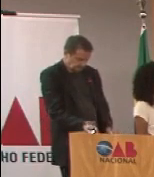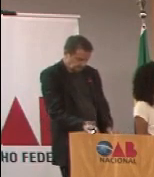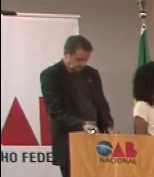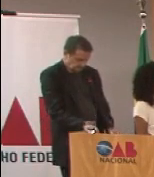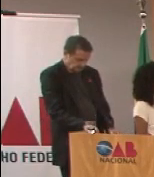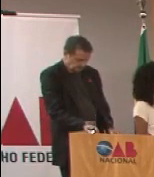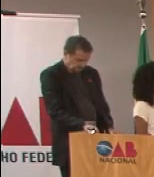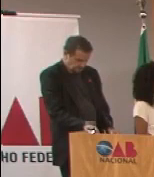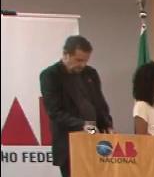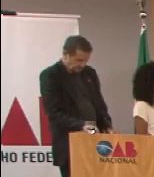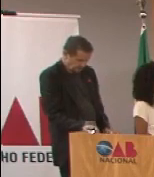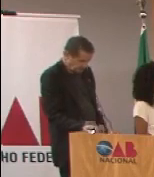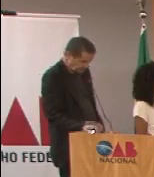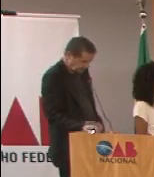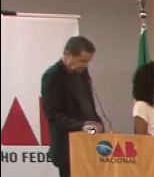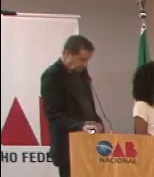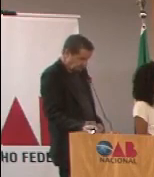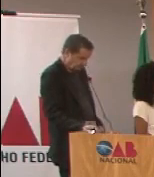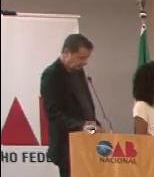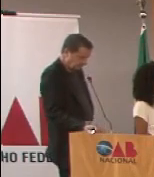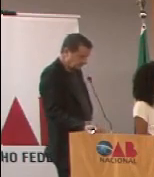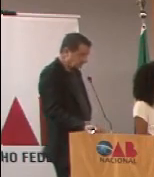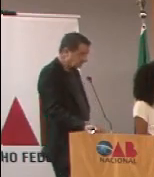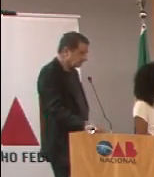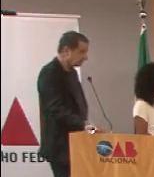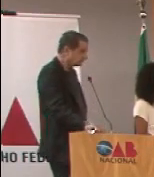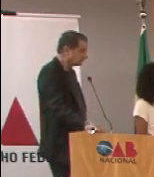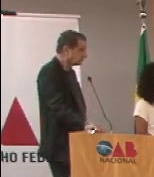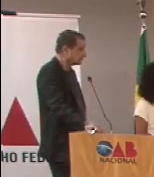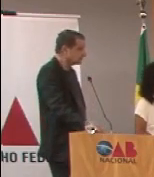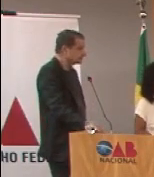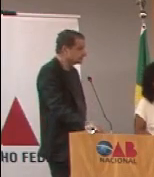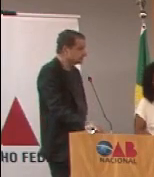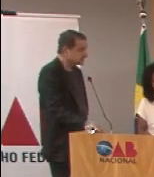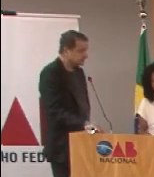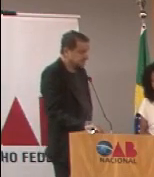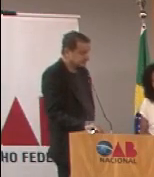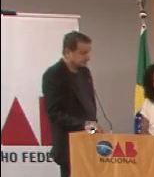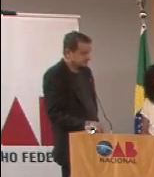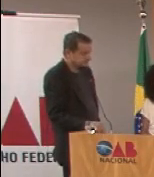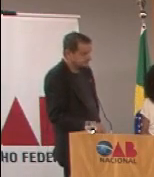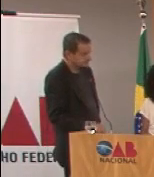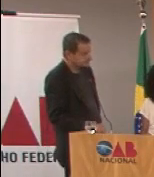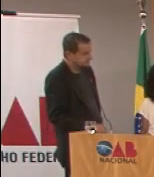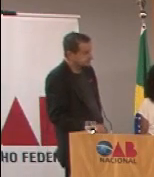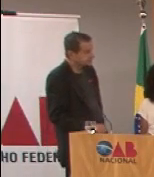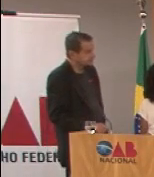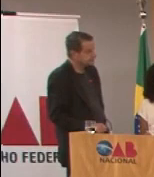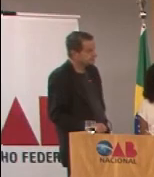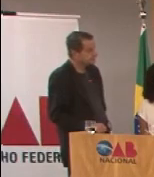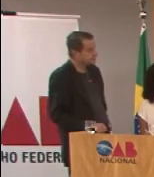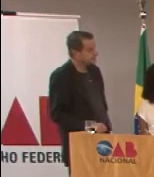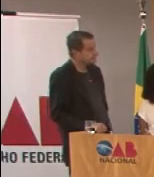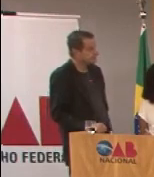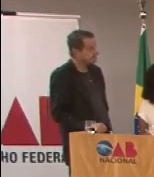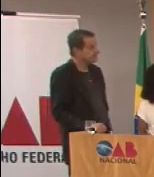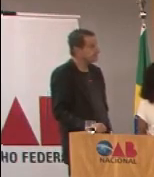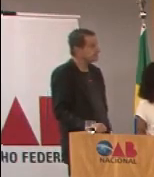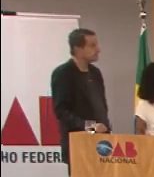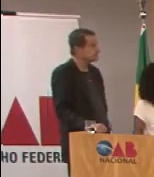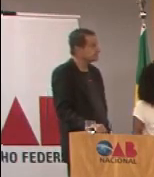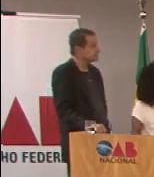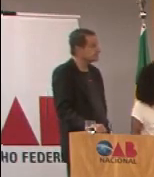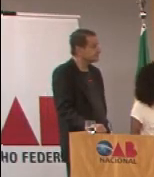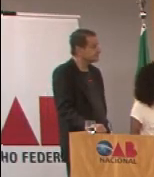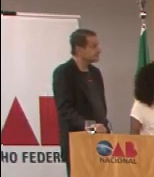na polissemia da diversidade, na ampliação da autonomia dos sujeitos e dos grupos. É